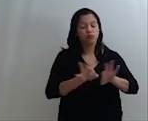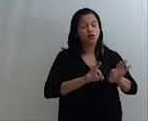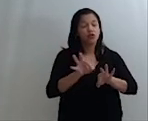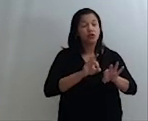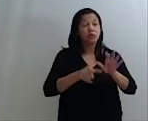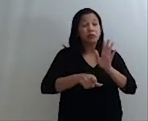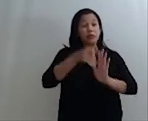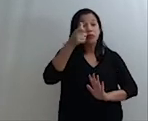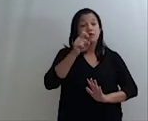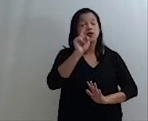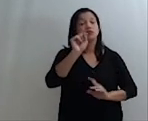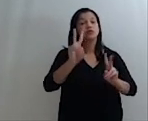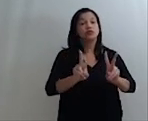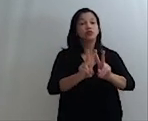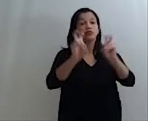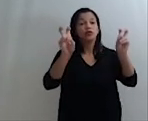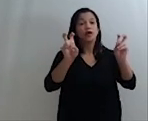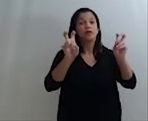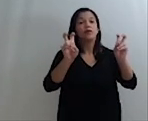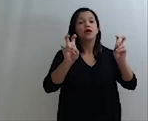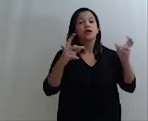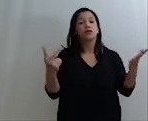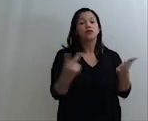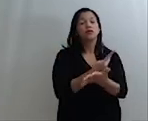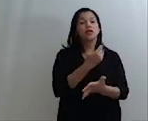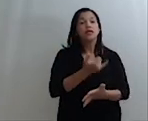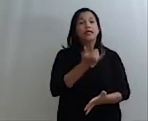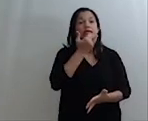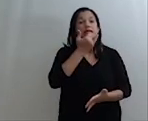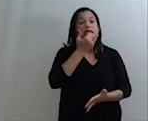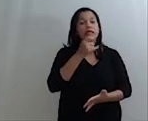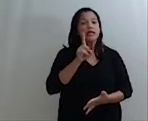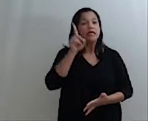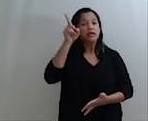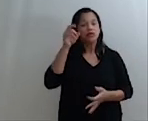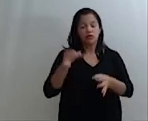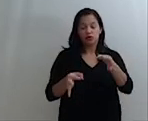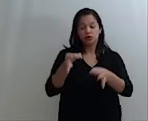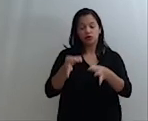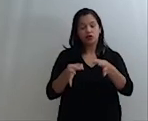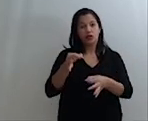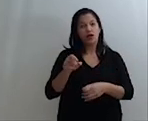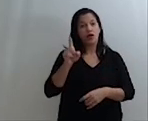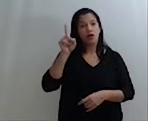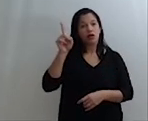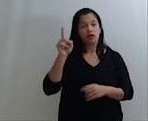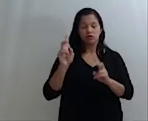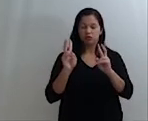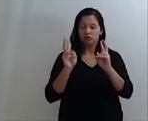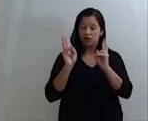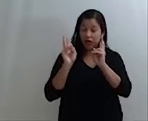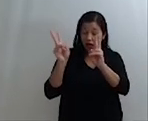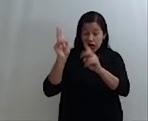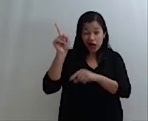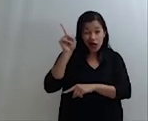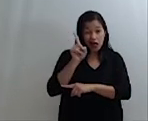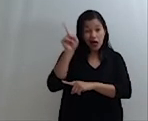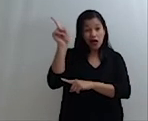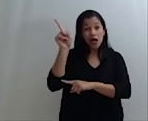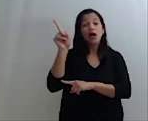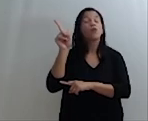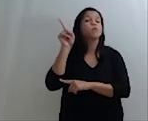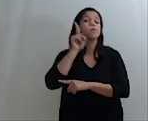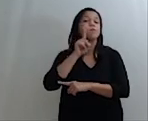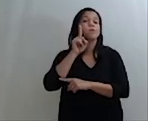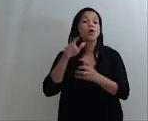da temática do erro judiciário o Innocence Project de Nova York só trabalha com casos em que condenações podem